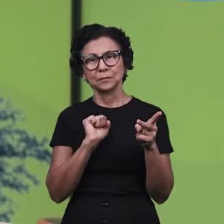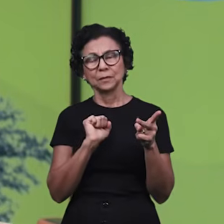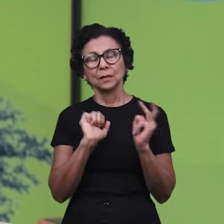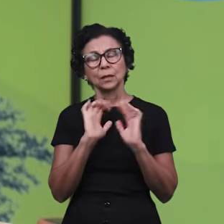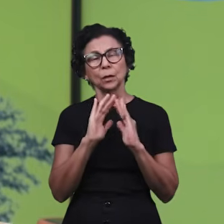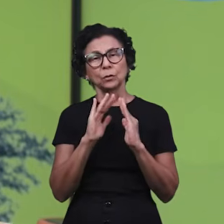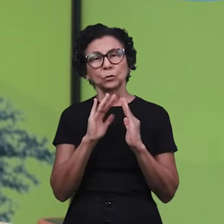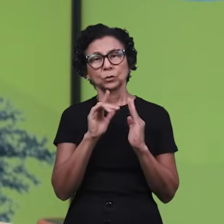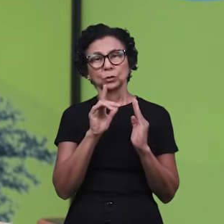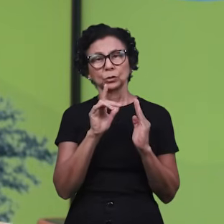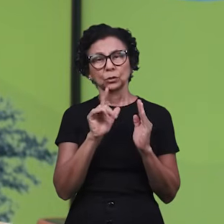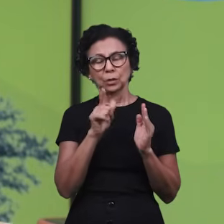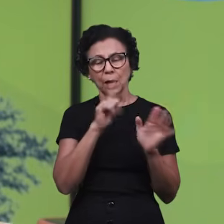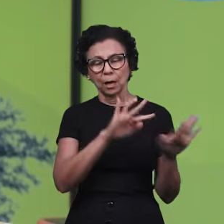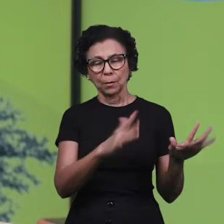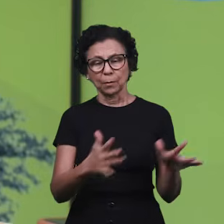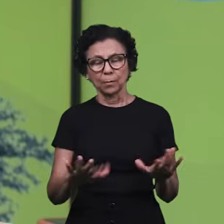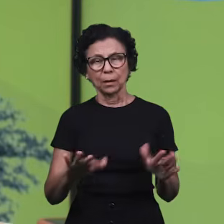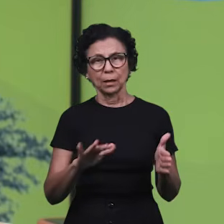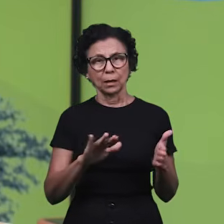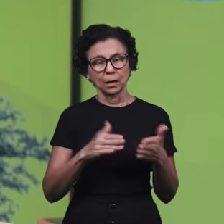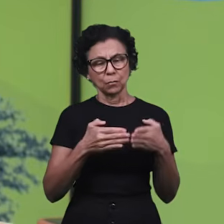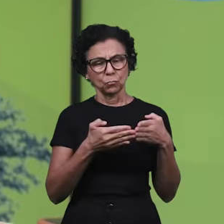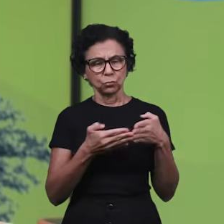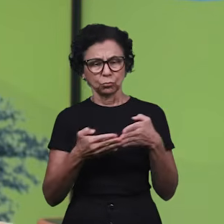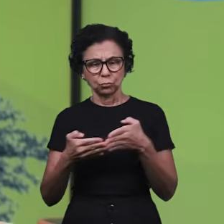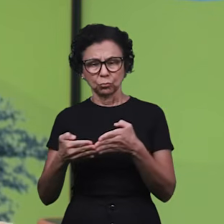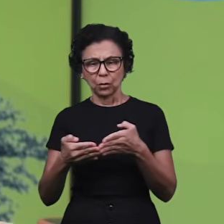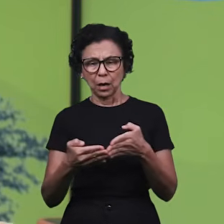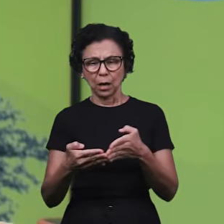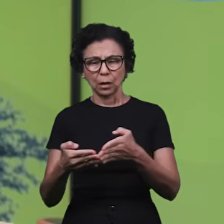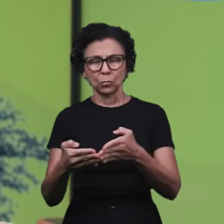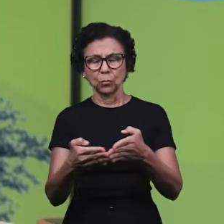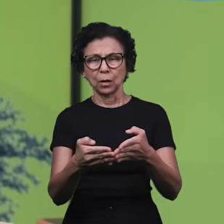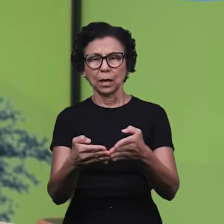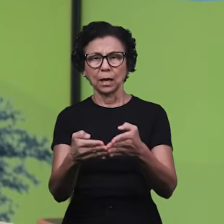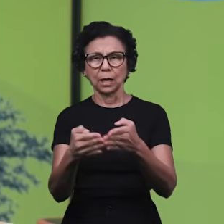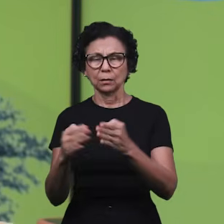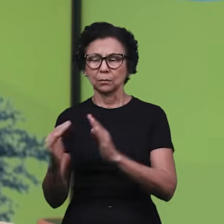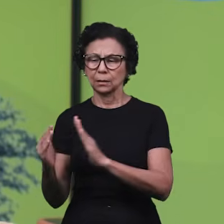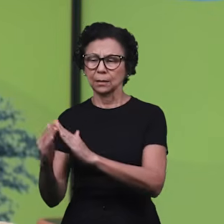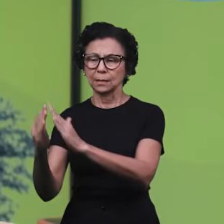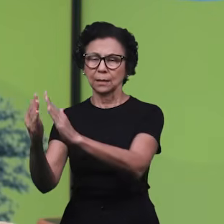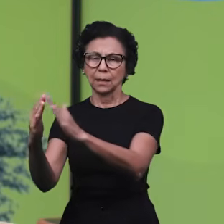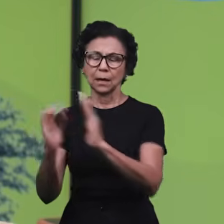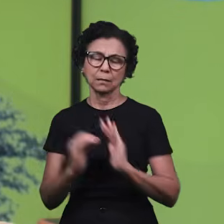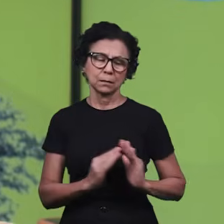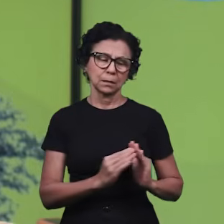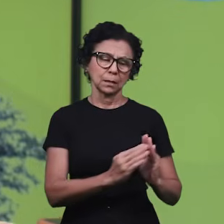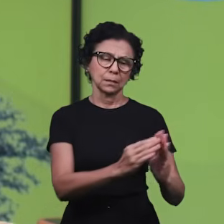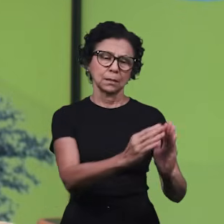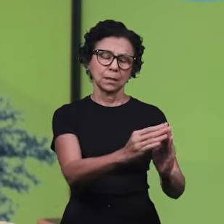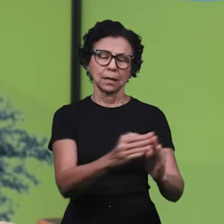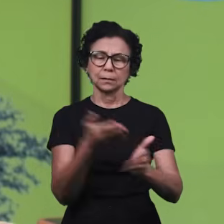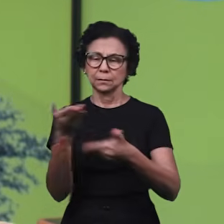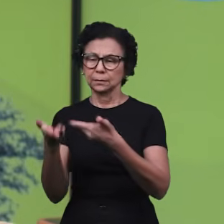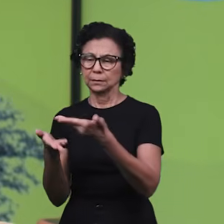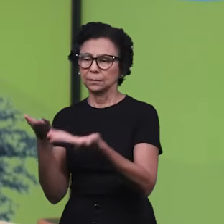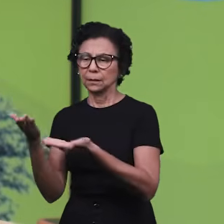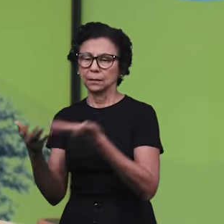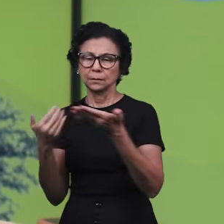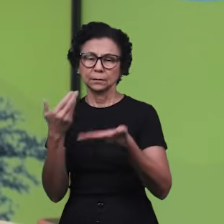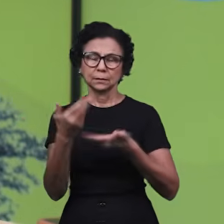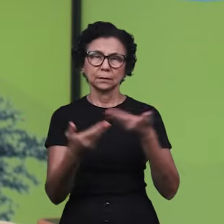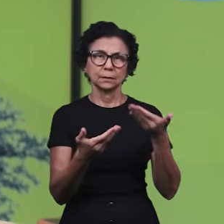barco, para essas regiões ribeirinhas ali e assistem àquela região. Nós fazemos a